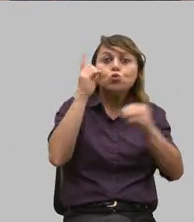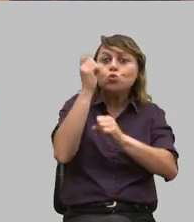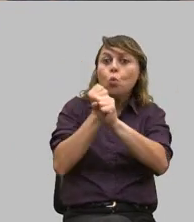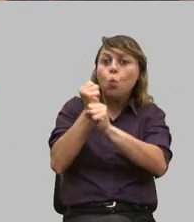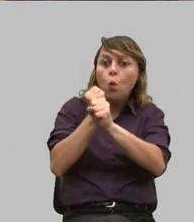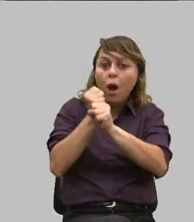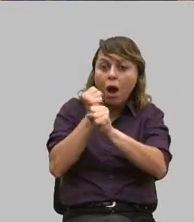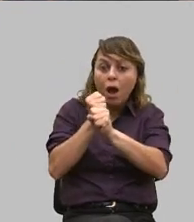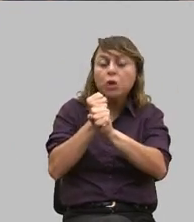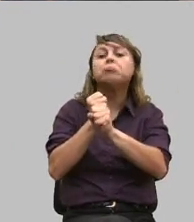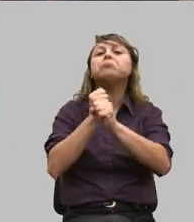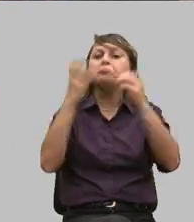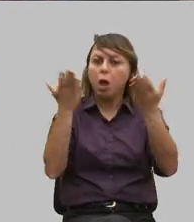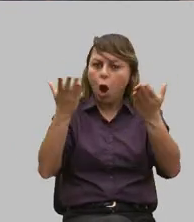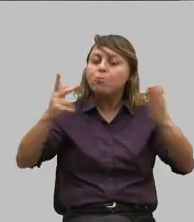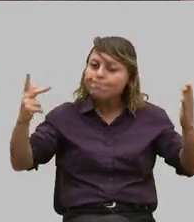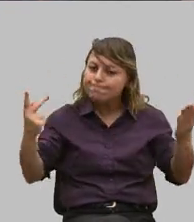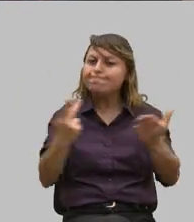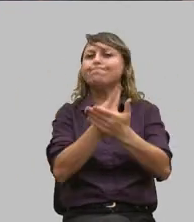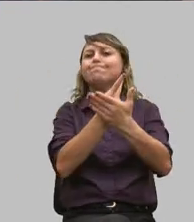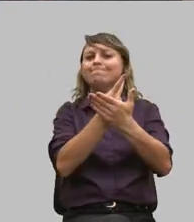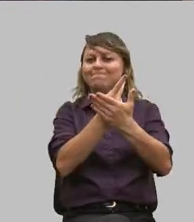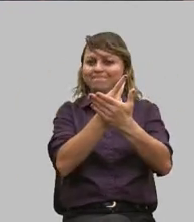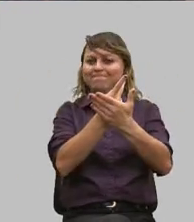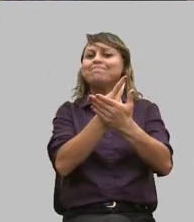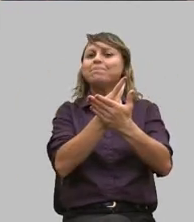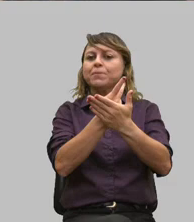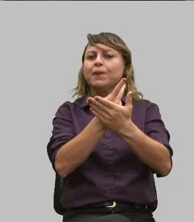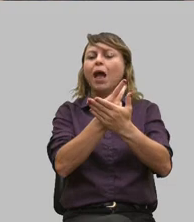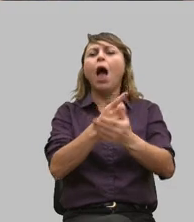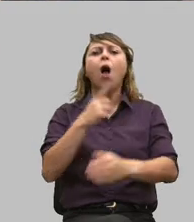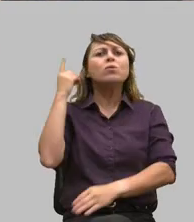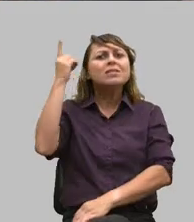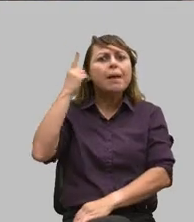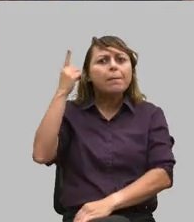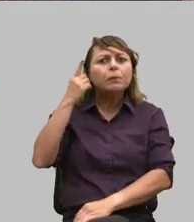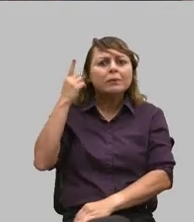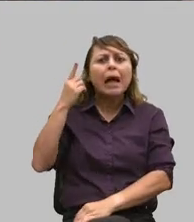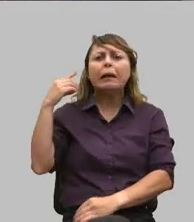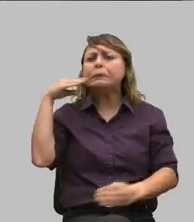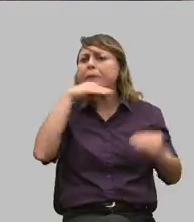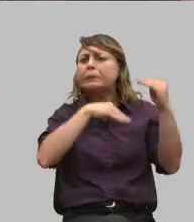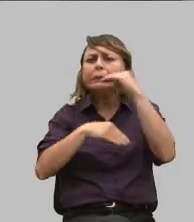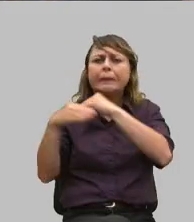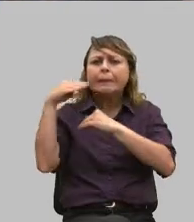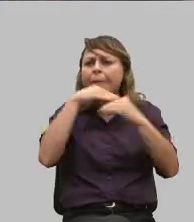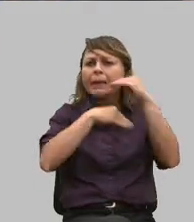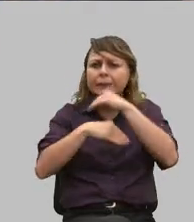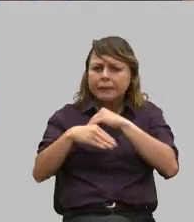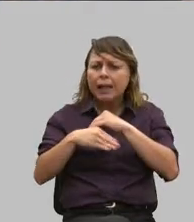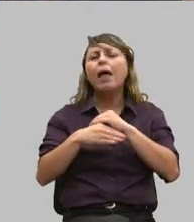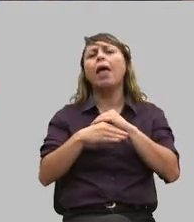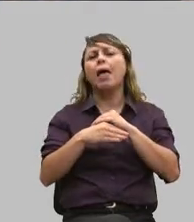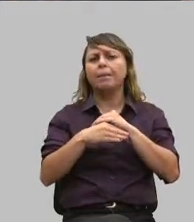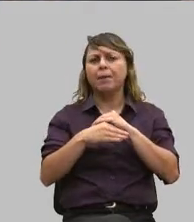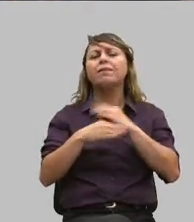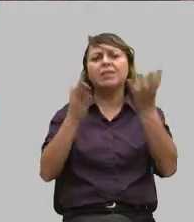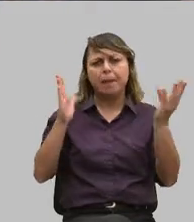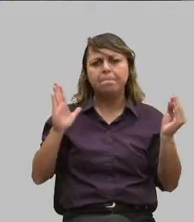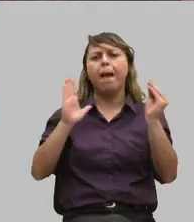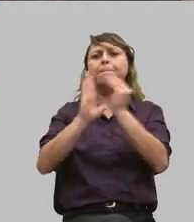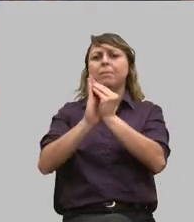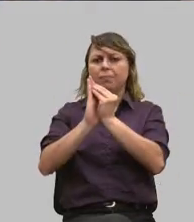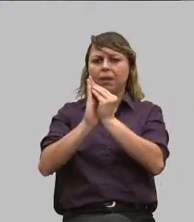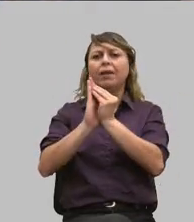realidade e os deputados percebem que ali o recurso dela vai ser bem bem aplicado então pra